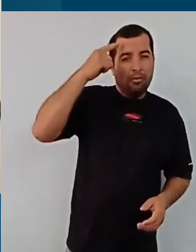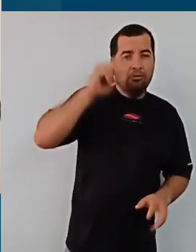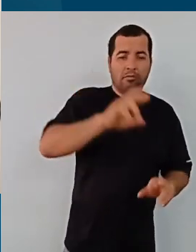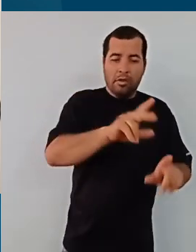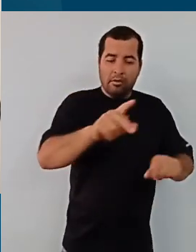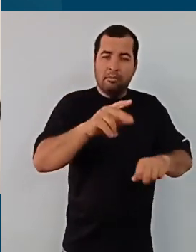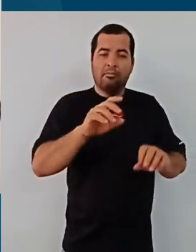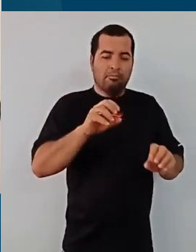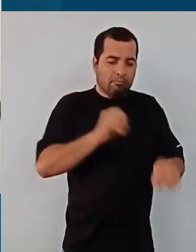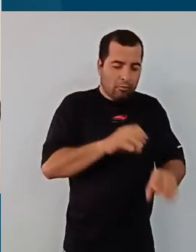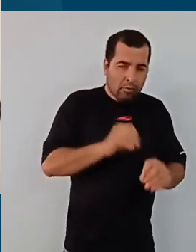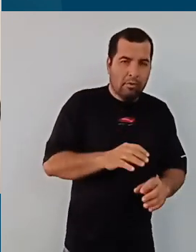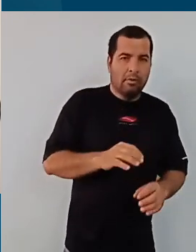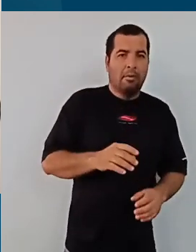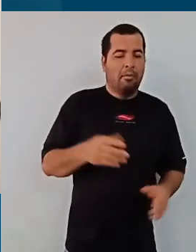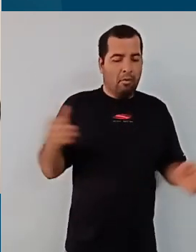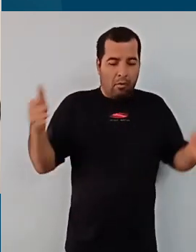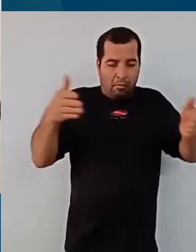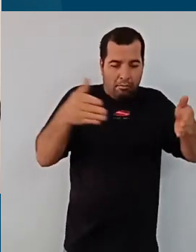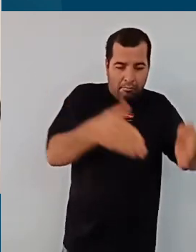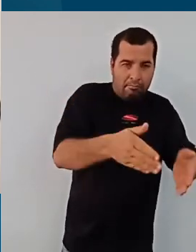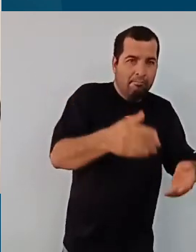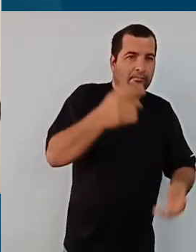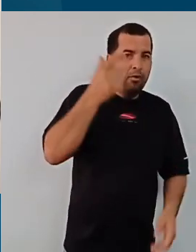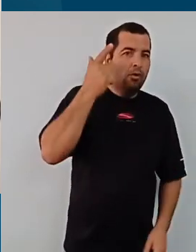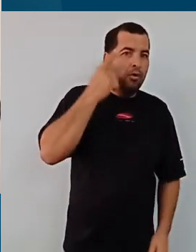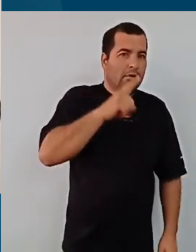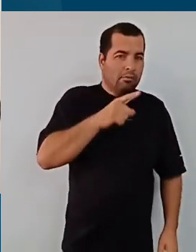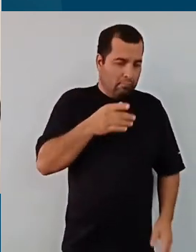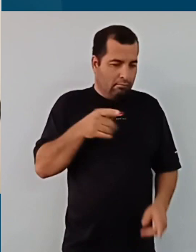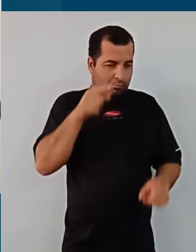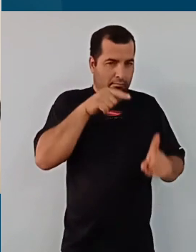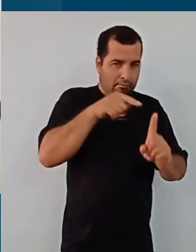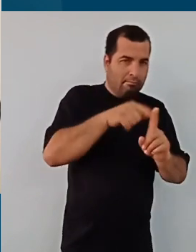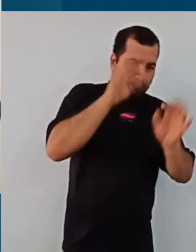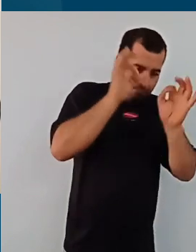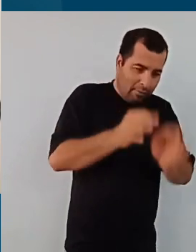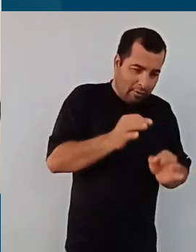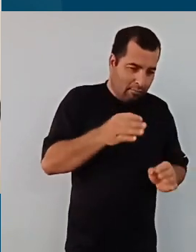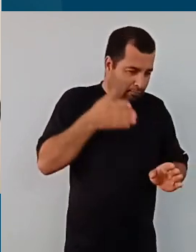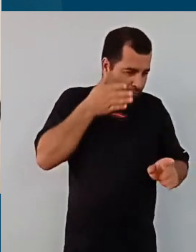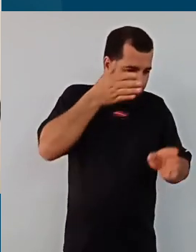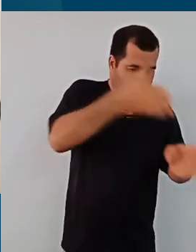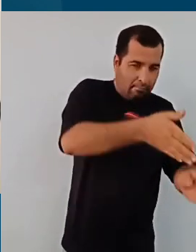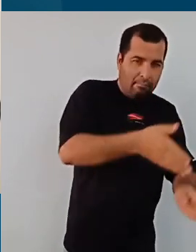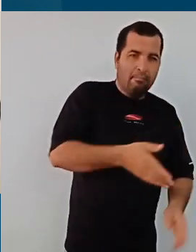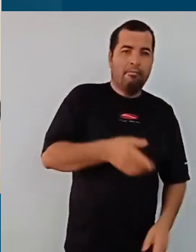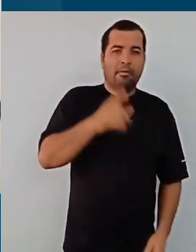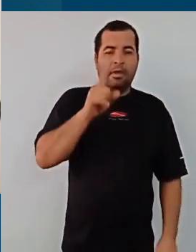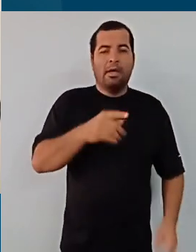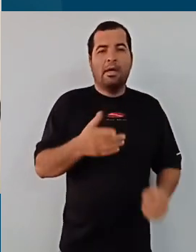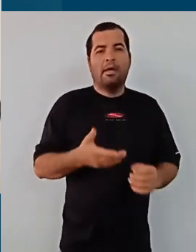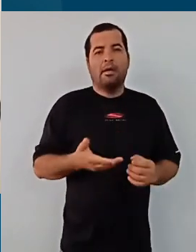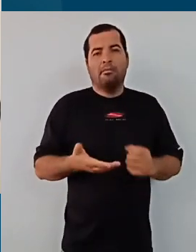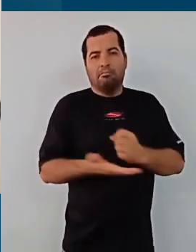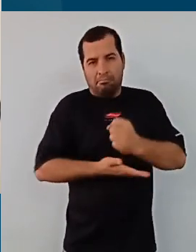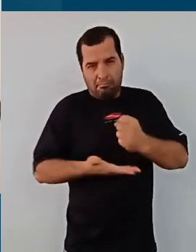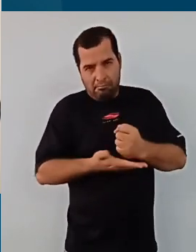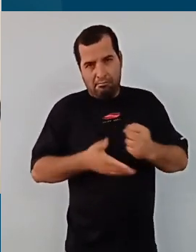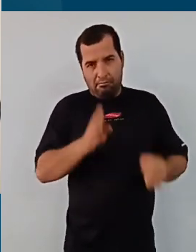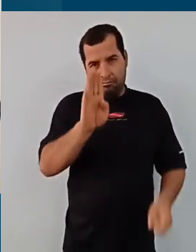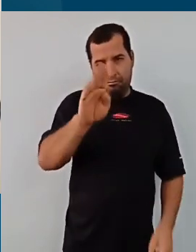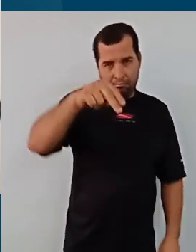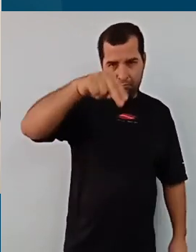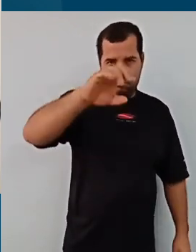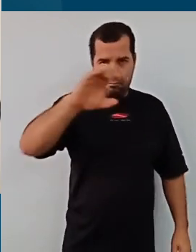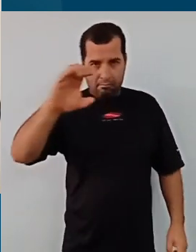enfim. Mas uma das convergências que nós conseguimos atingir no que diz respeito à elaboração da base e a leitura atenta